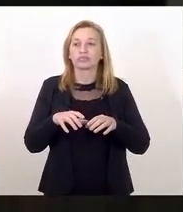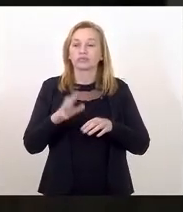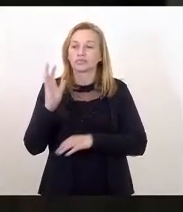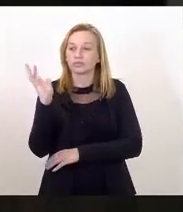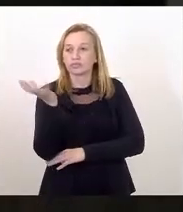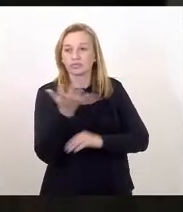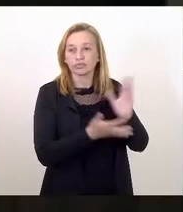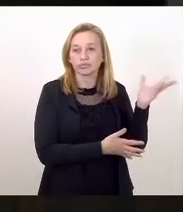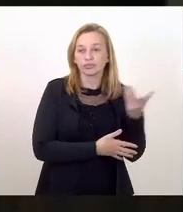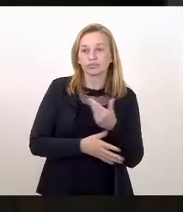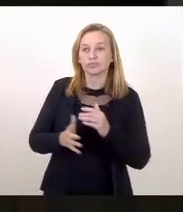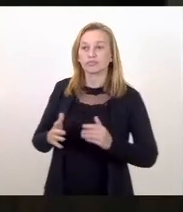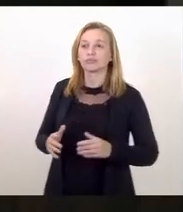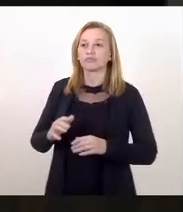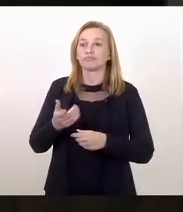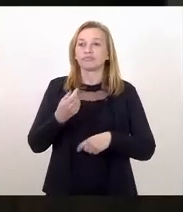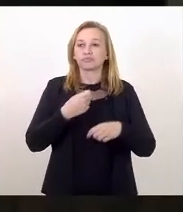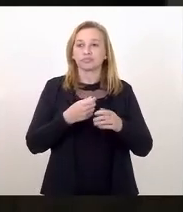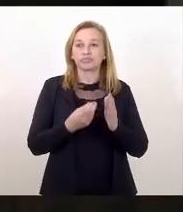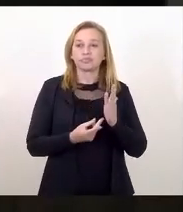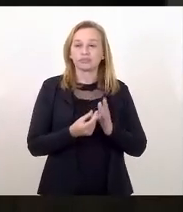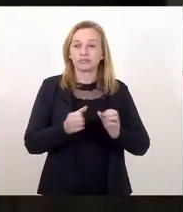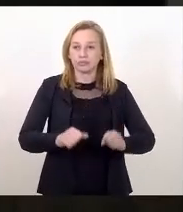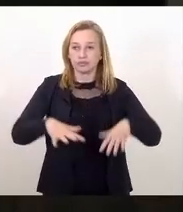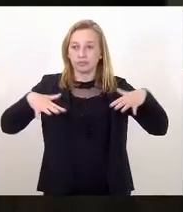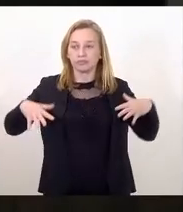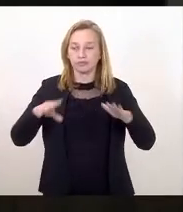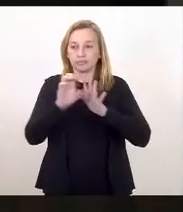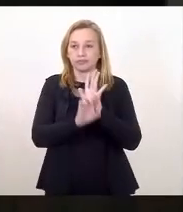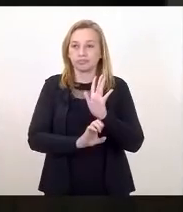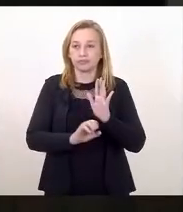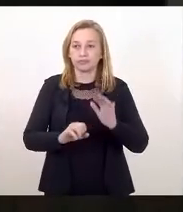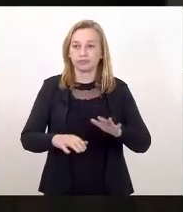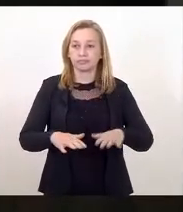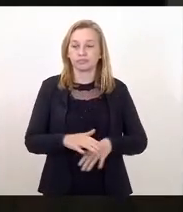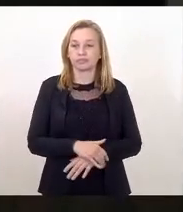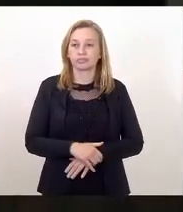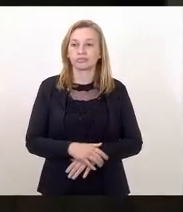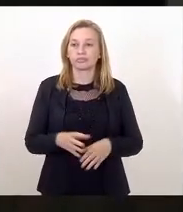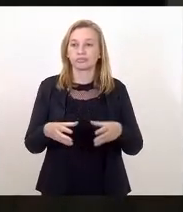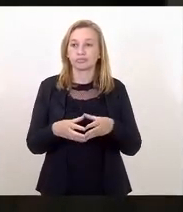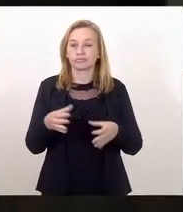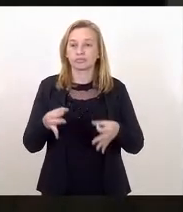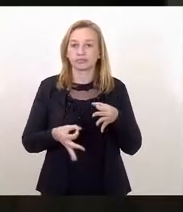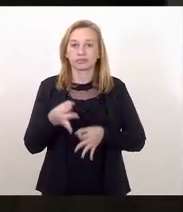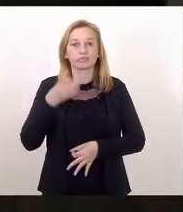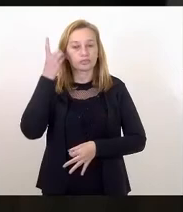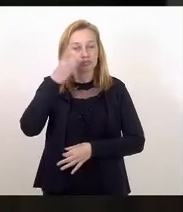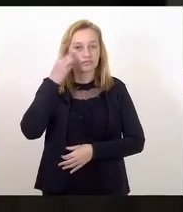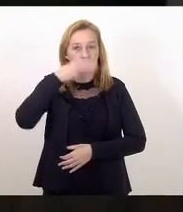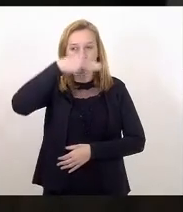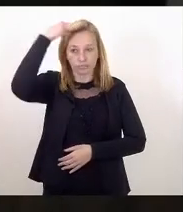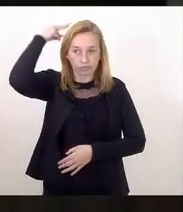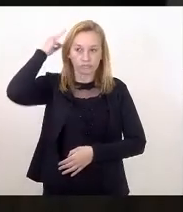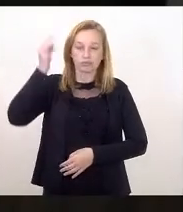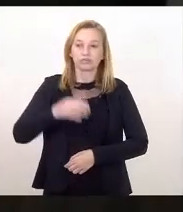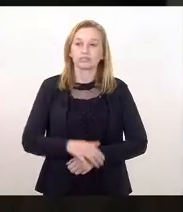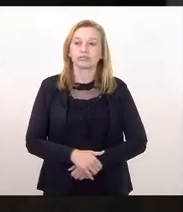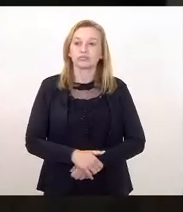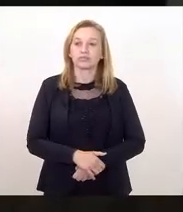ambiente, economia e indústria de comércio, de orçamento, as emendas de plenário. Para mim, deparecer pela Comissão de Constituição e Justiça, deputado Márcio Pacheco.